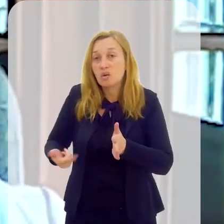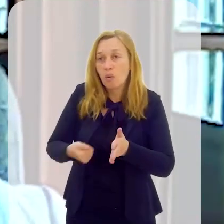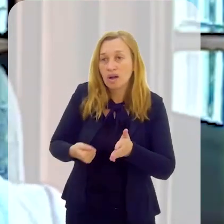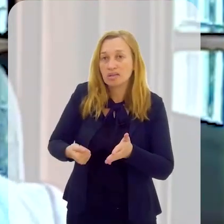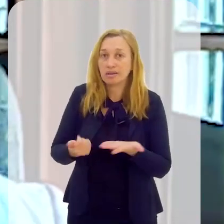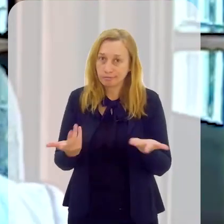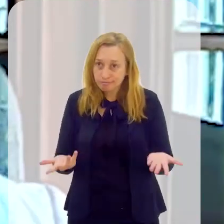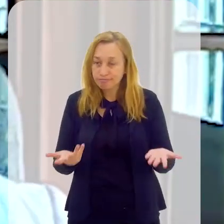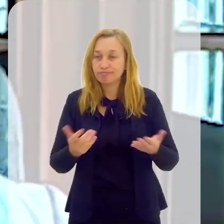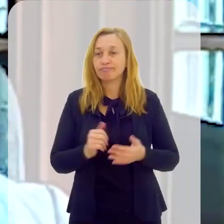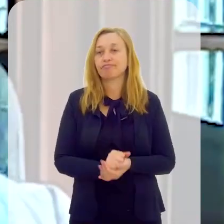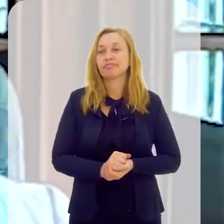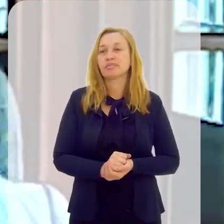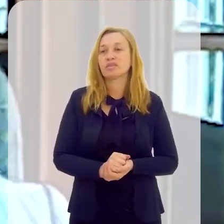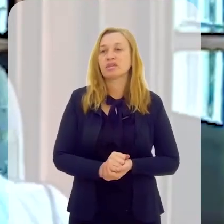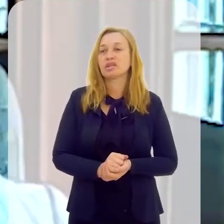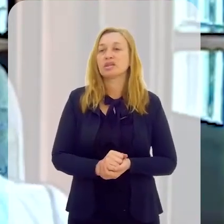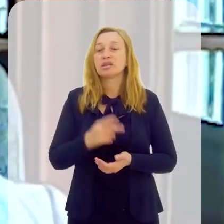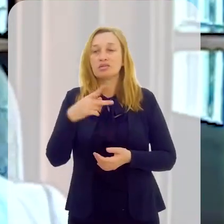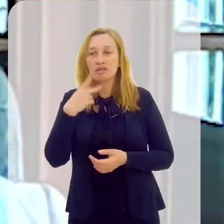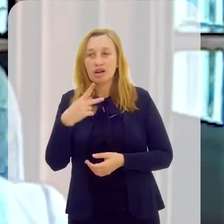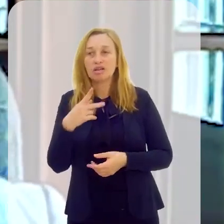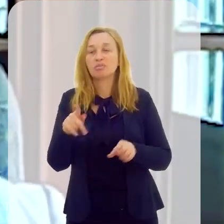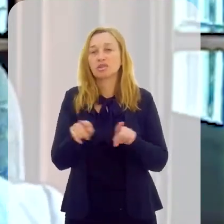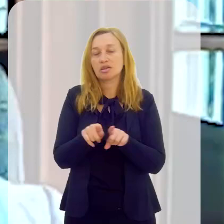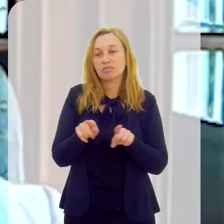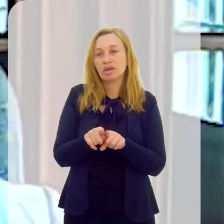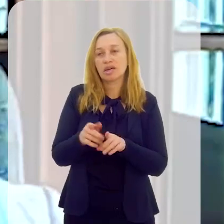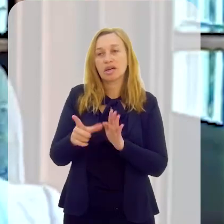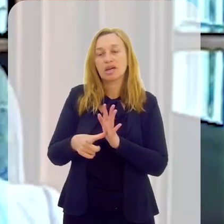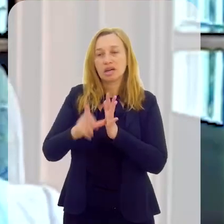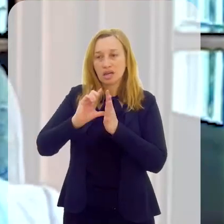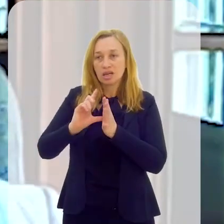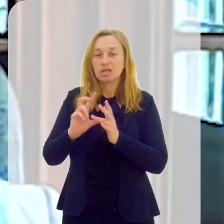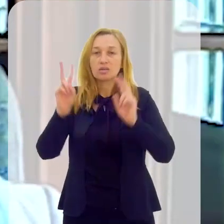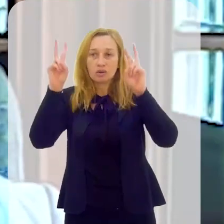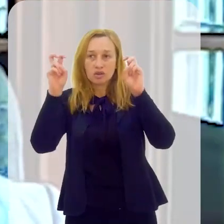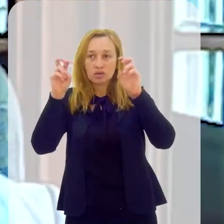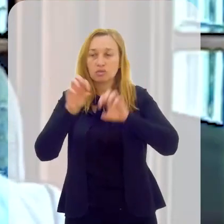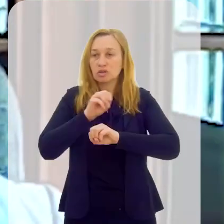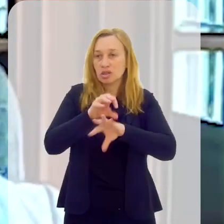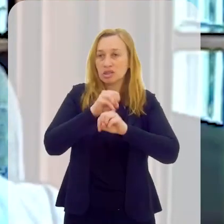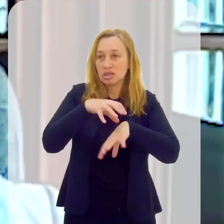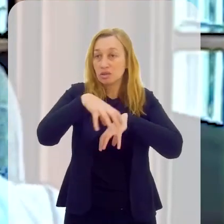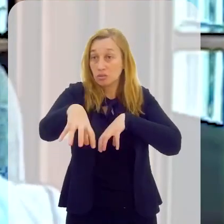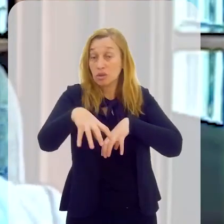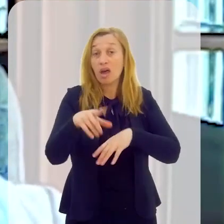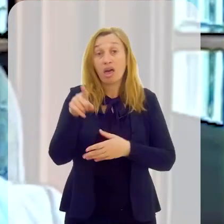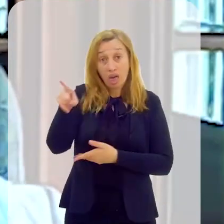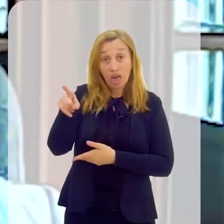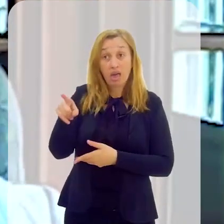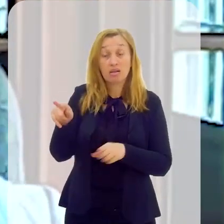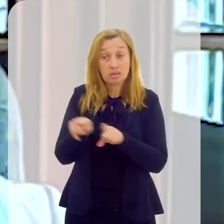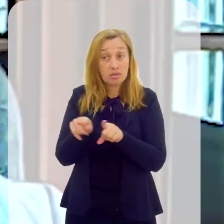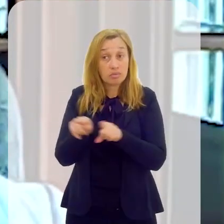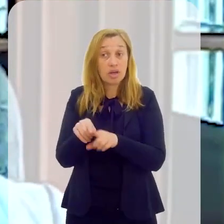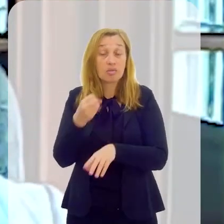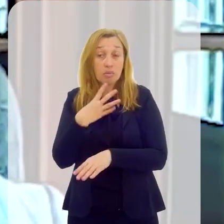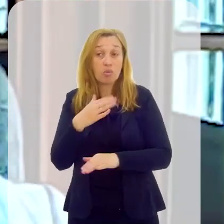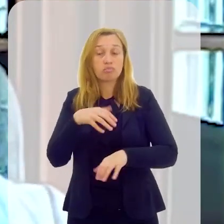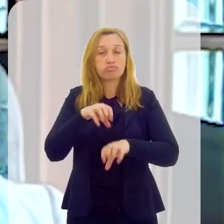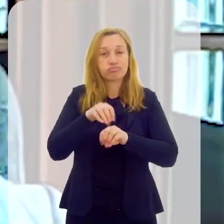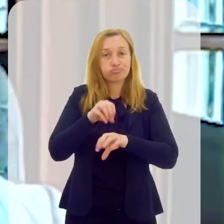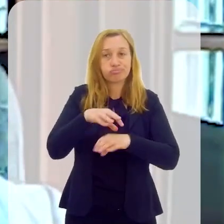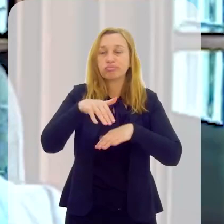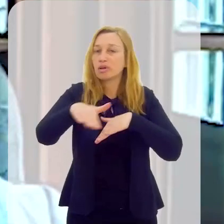né? E isso aí, inclusive, fazendo um link com o que falamos há pouco, sobre a questão do ensino remoto, esse é